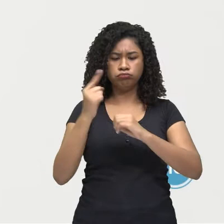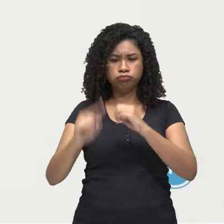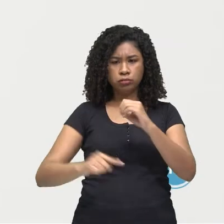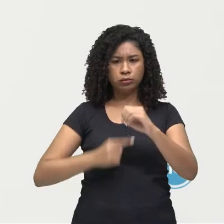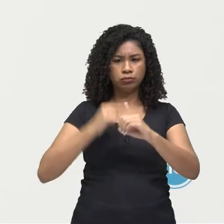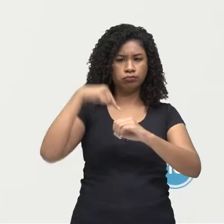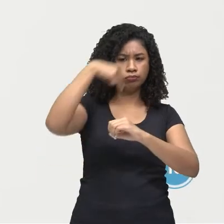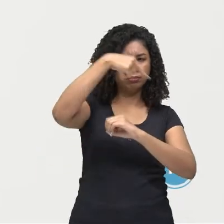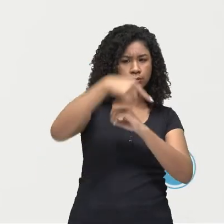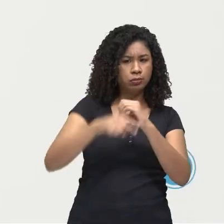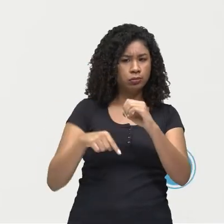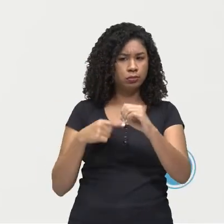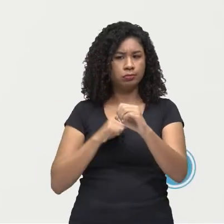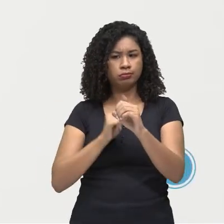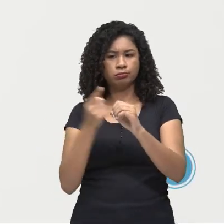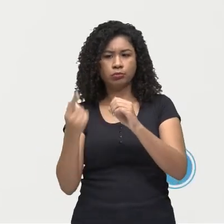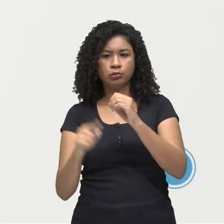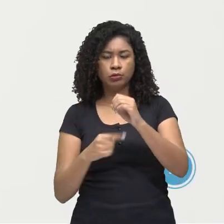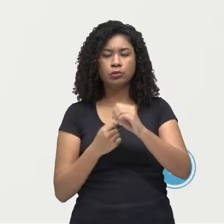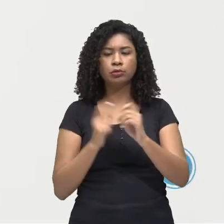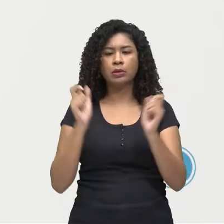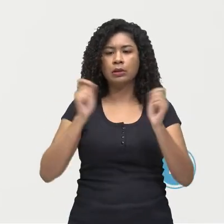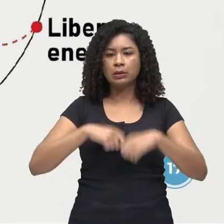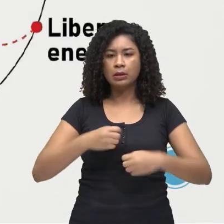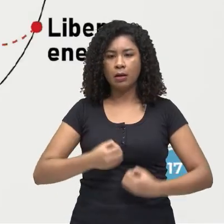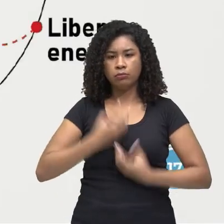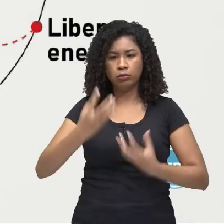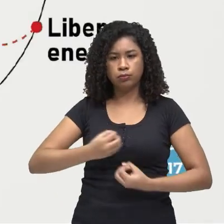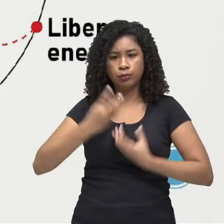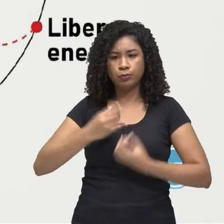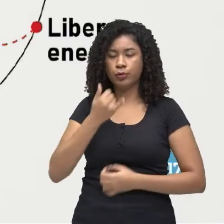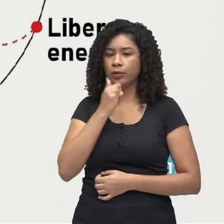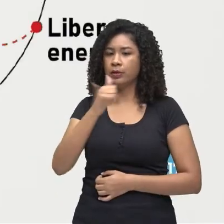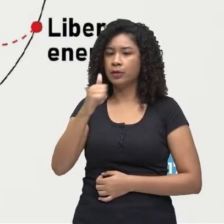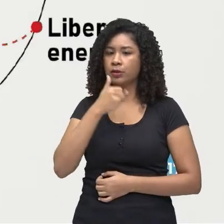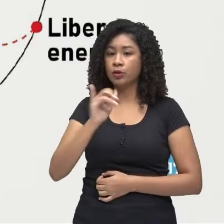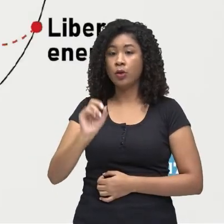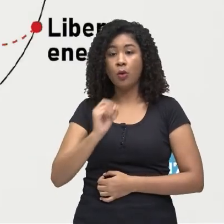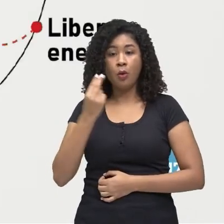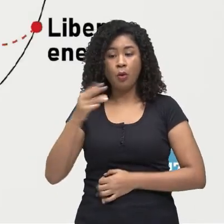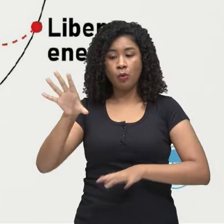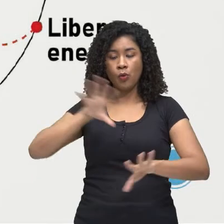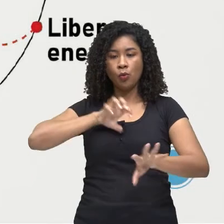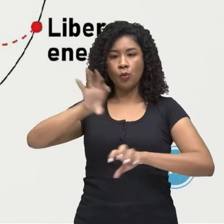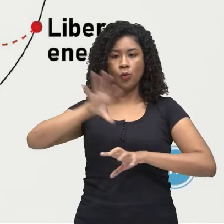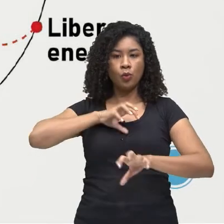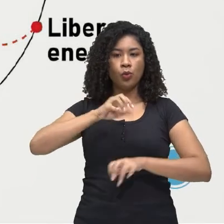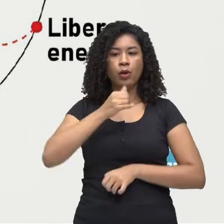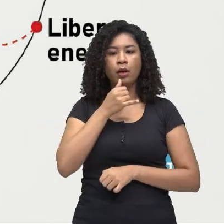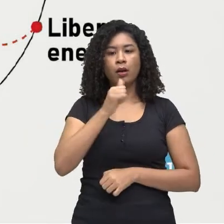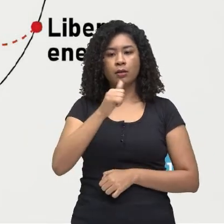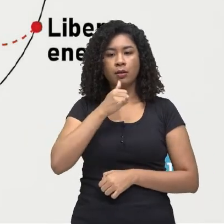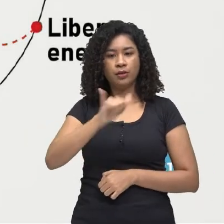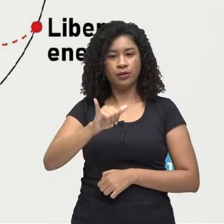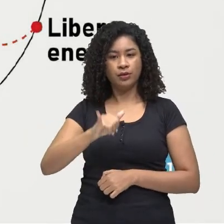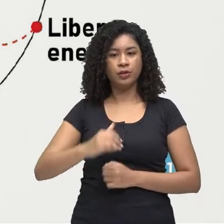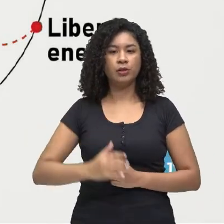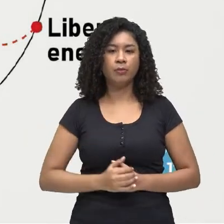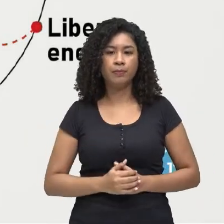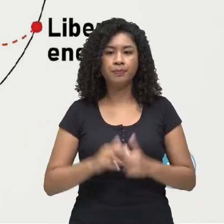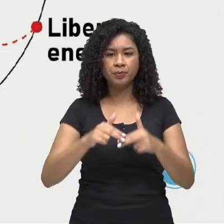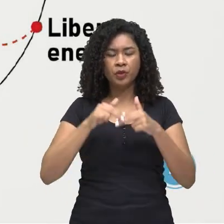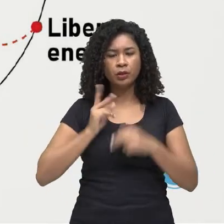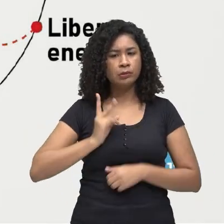ou absorvendo energia, certo? Então, a eletrosfera, Bohr explicou que os elétrons giram